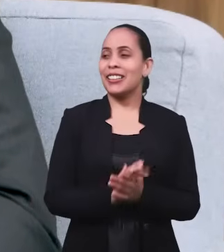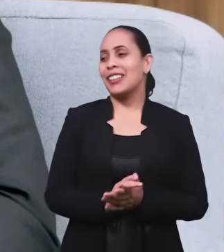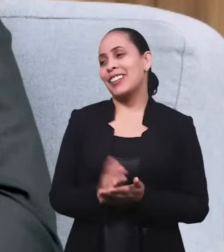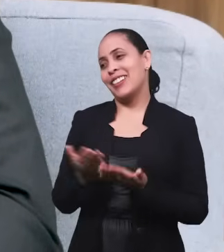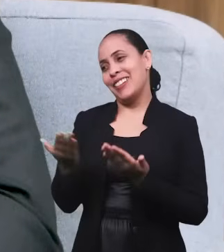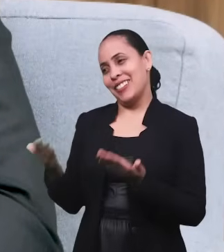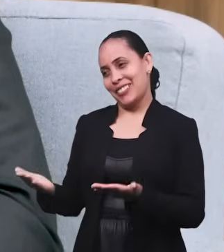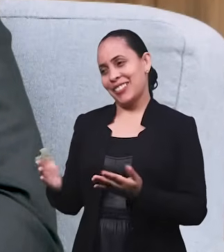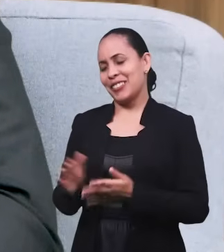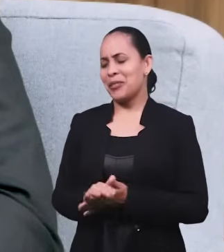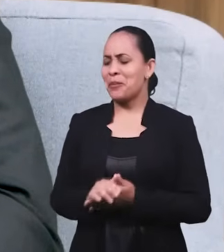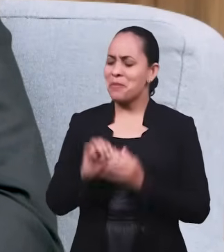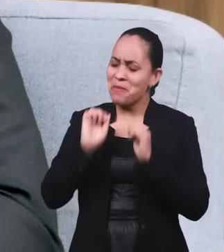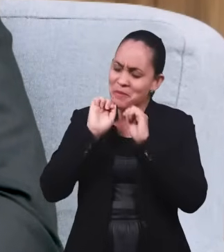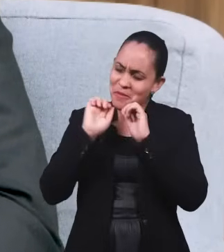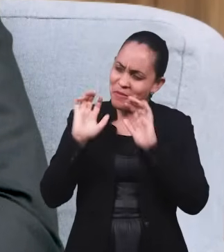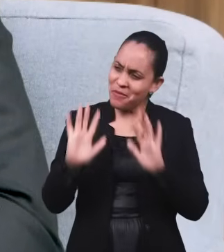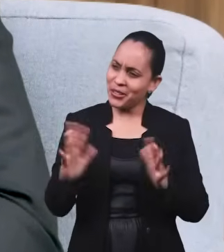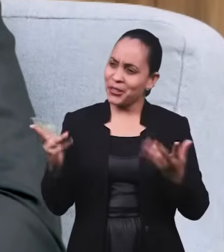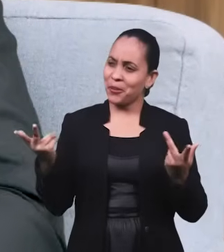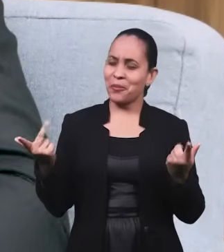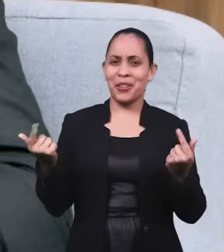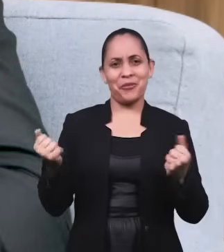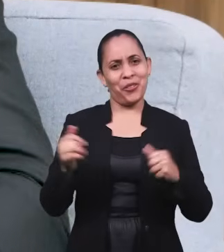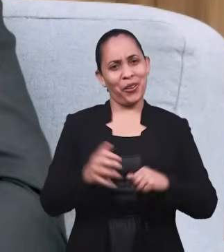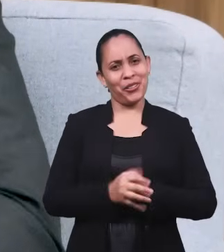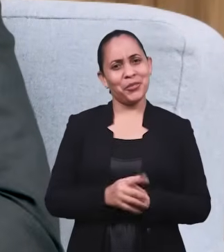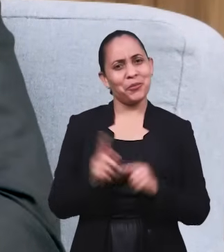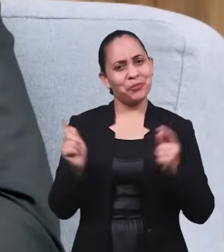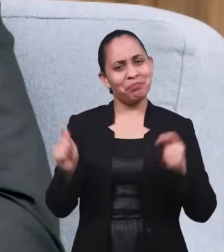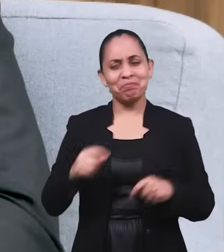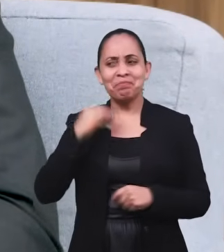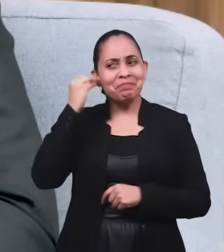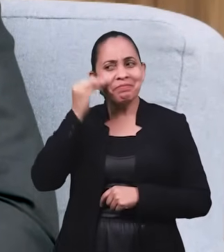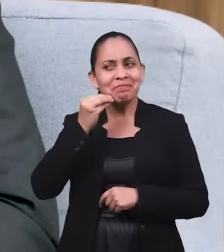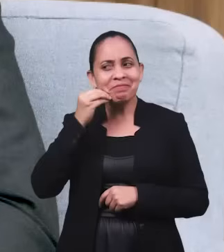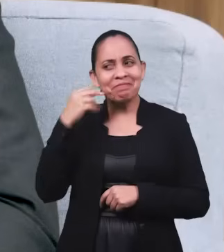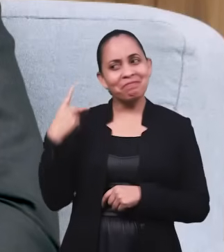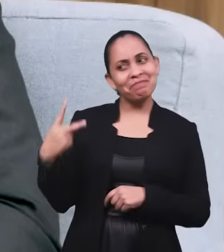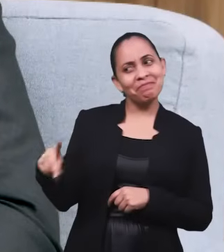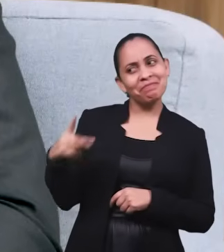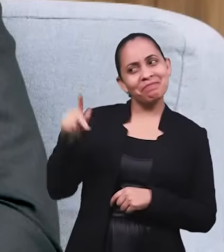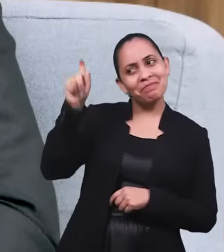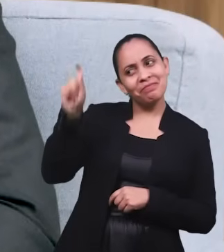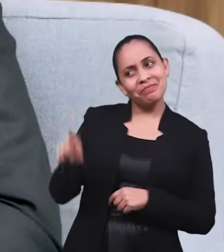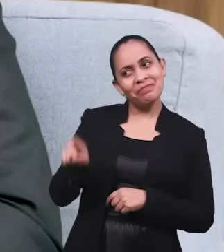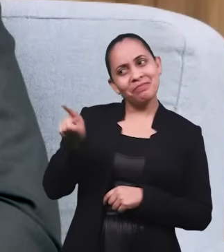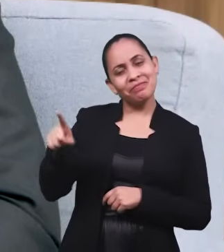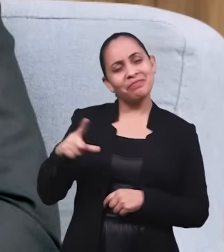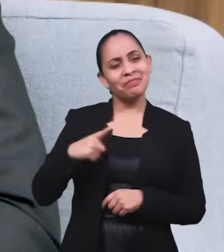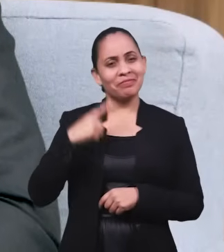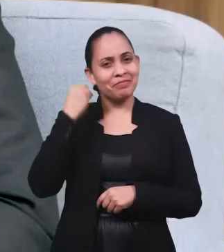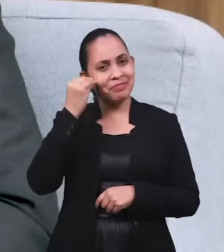Jussara, olha que bênção é poder ouvir a sua experiência e saber que a irmã tem vivido nesta